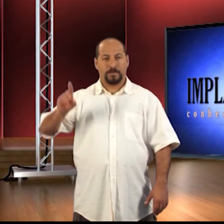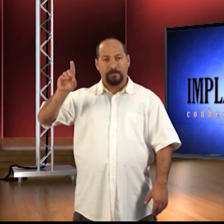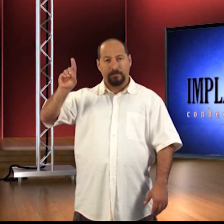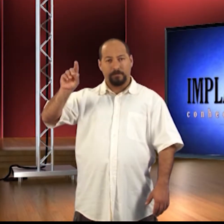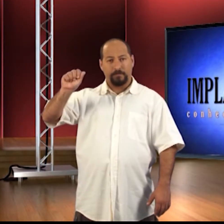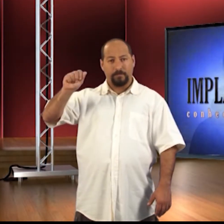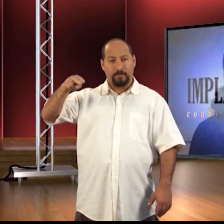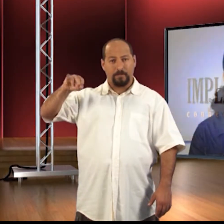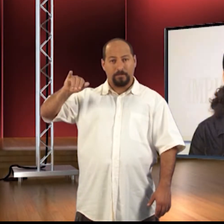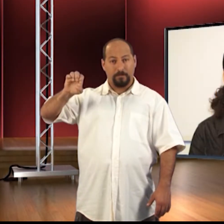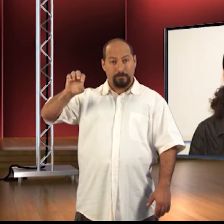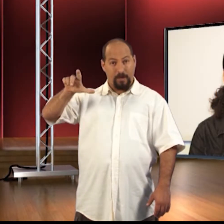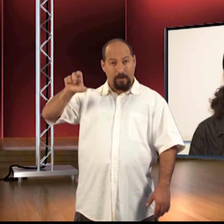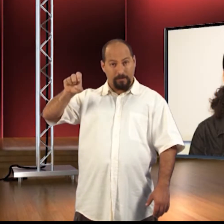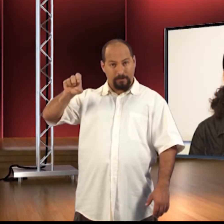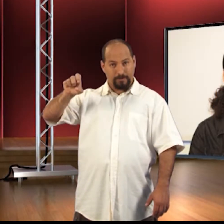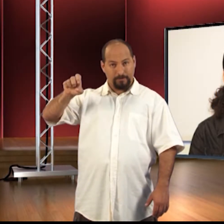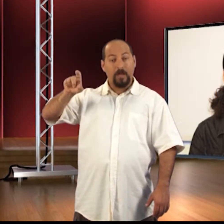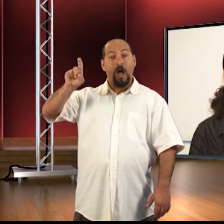meio.